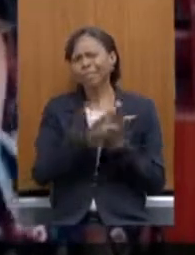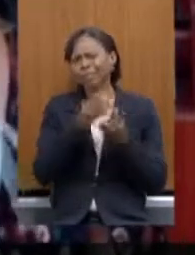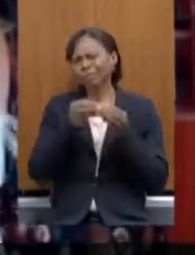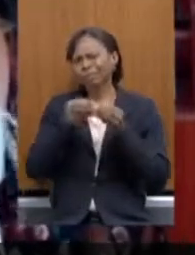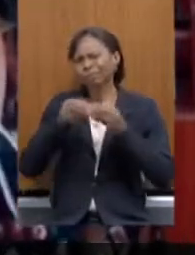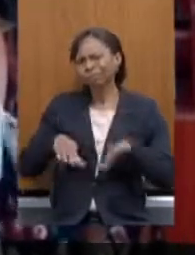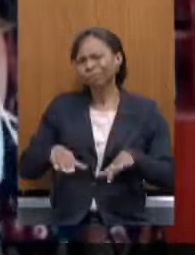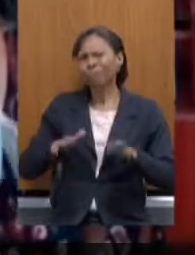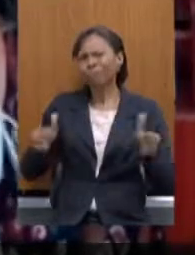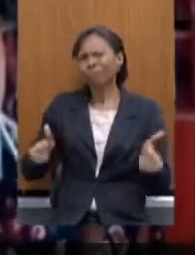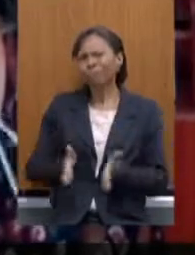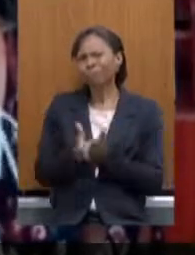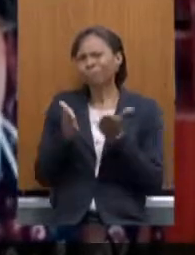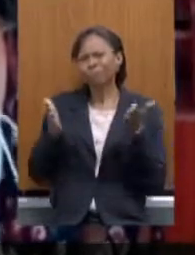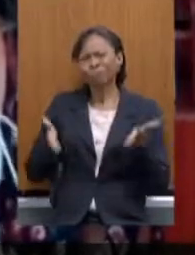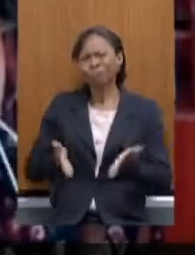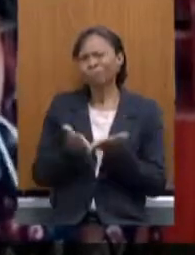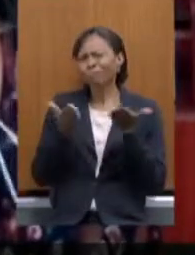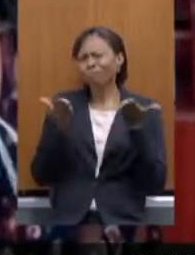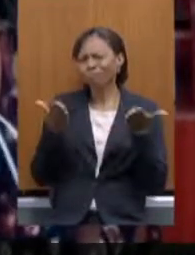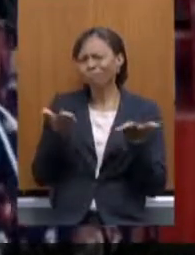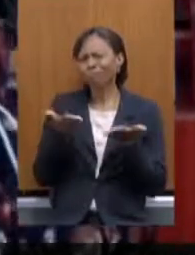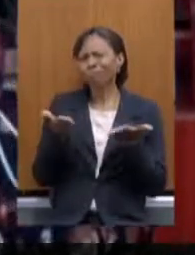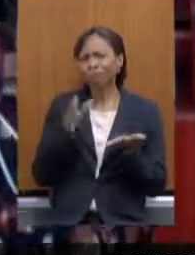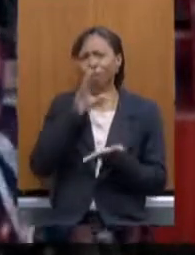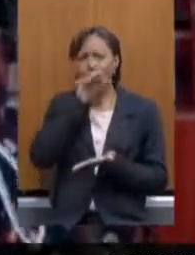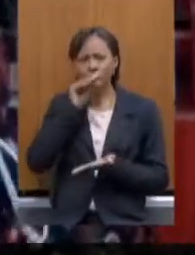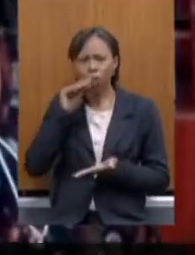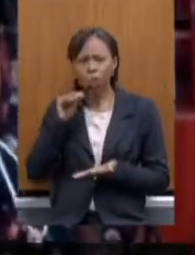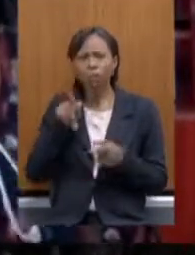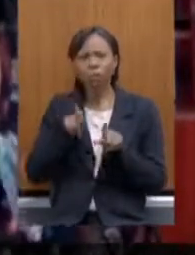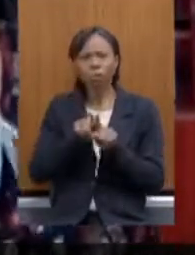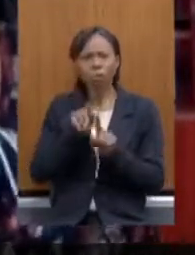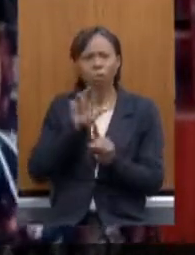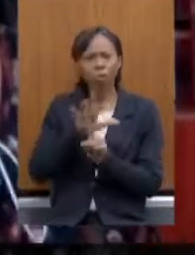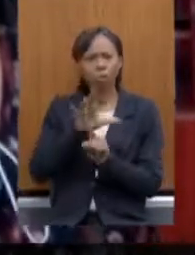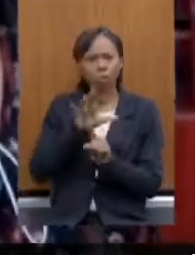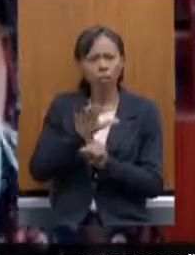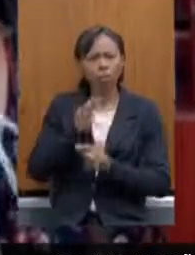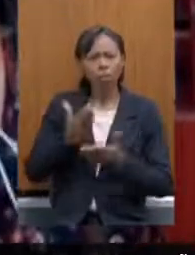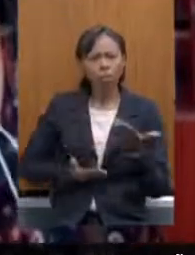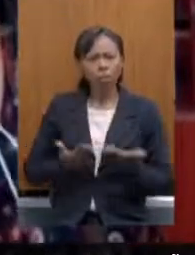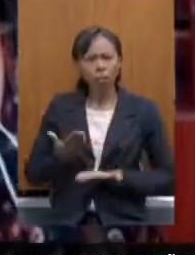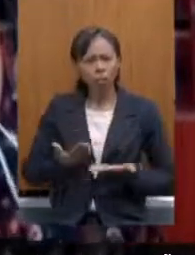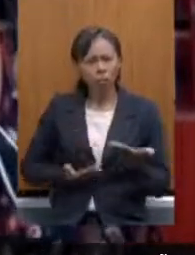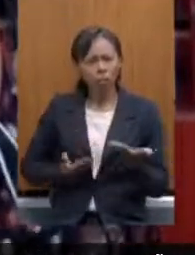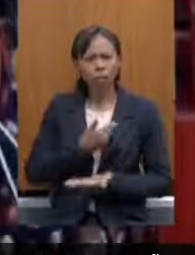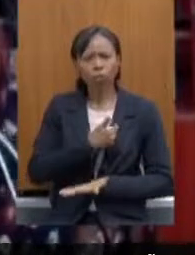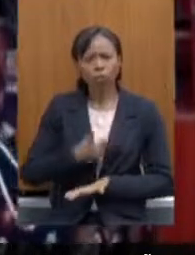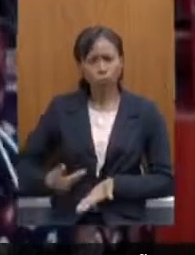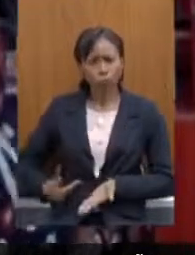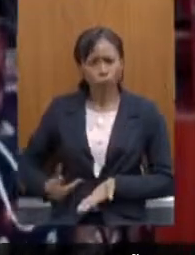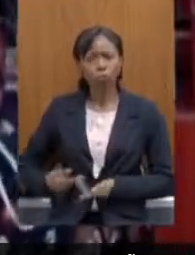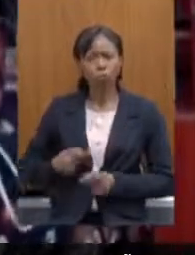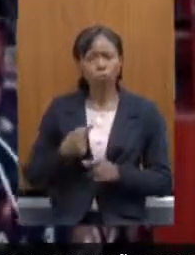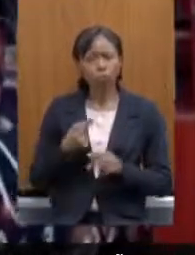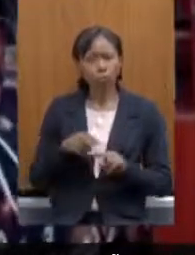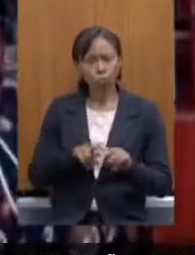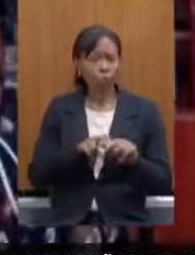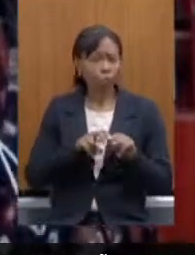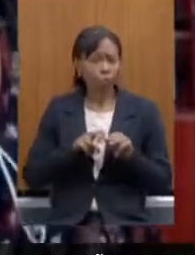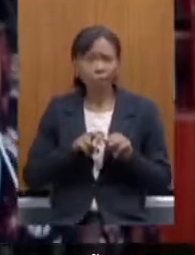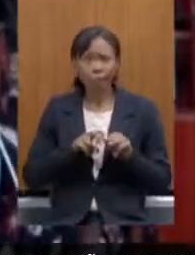empobrecimento dos servidores públicos impactam os serviços públicos na medida em que